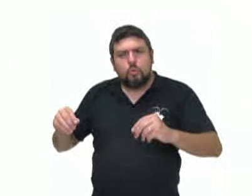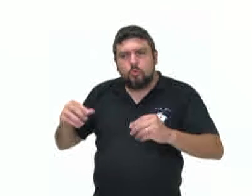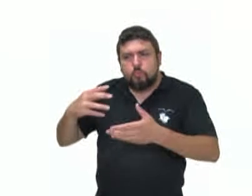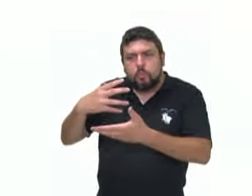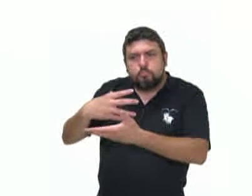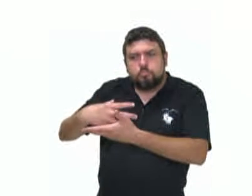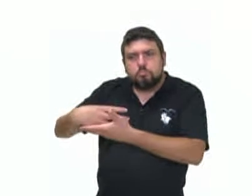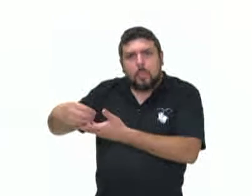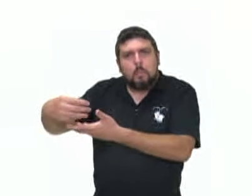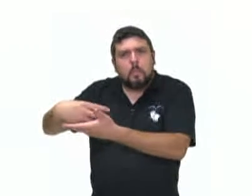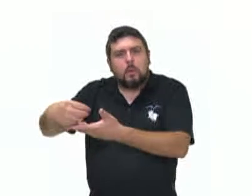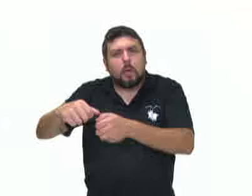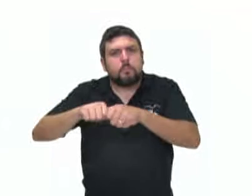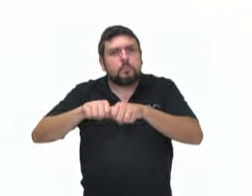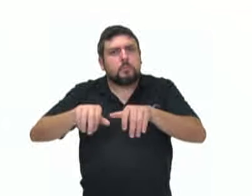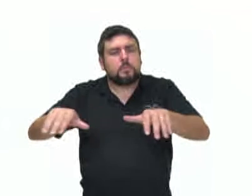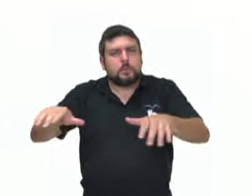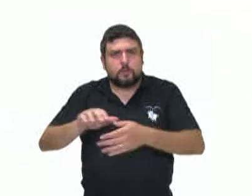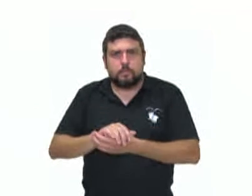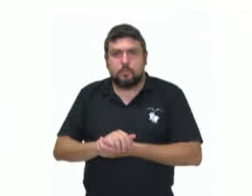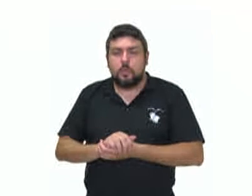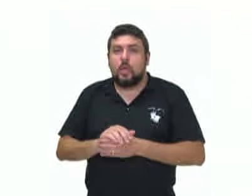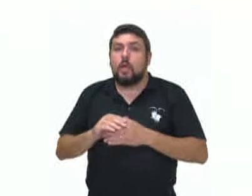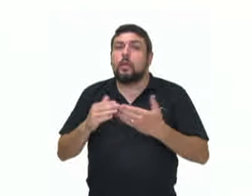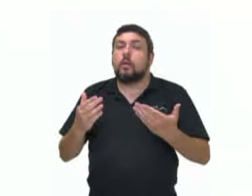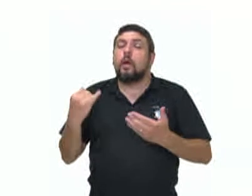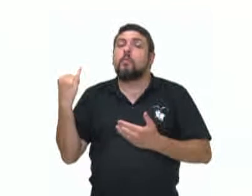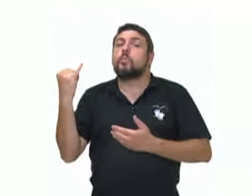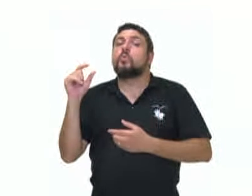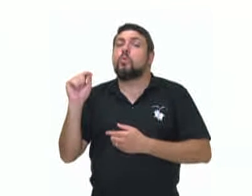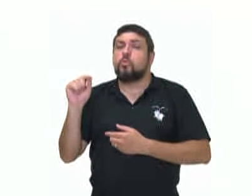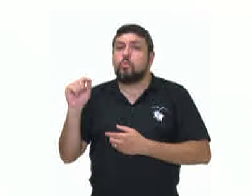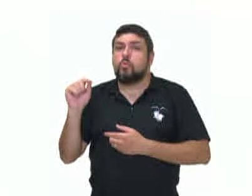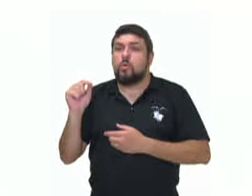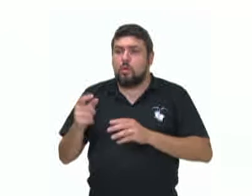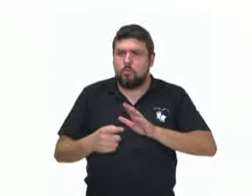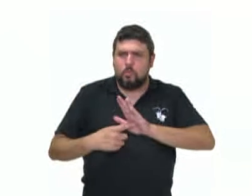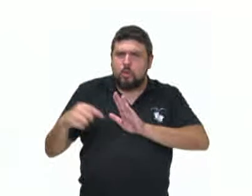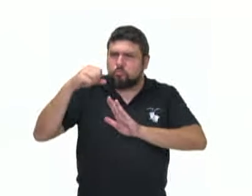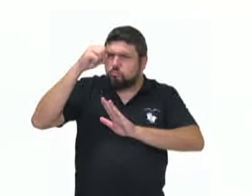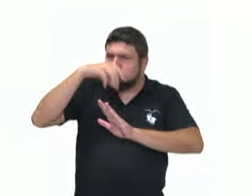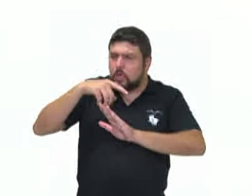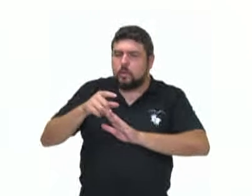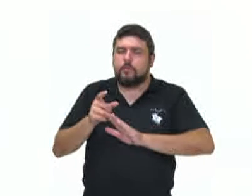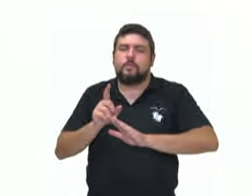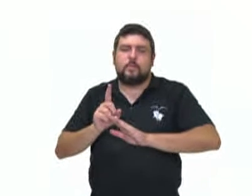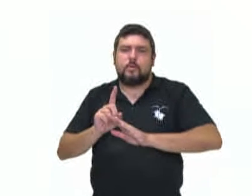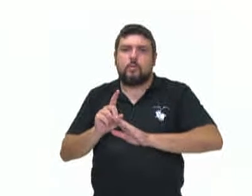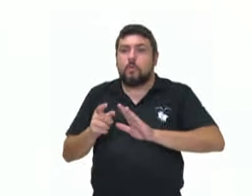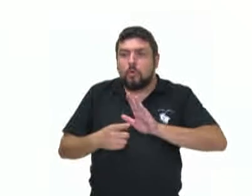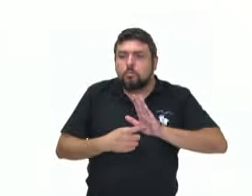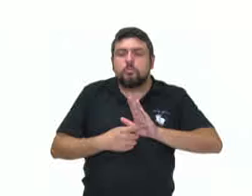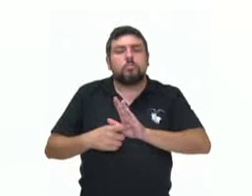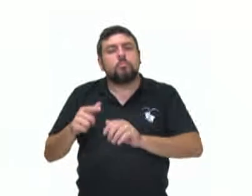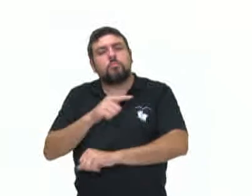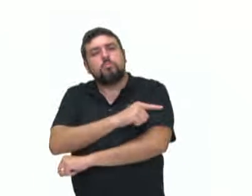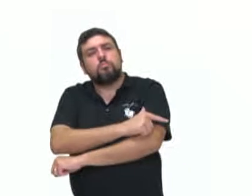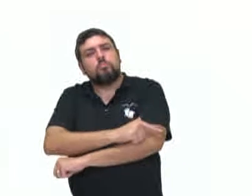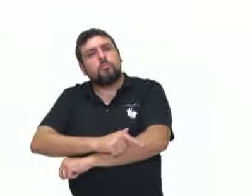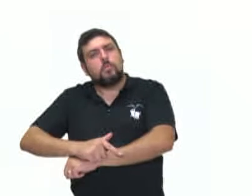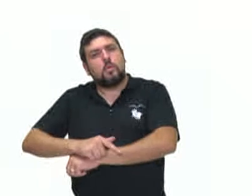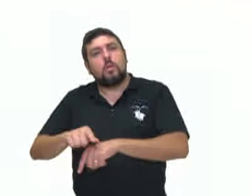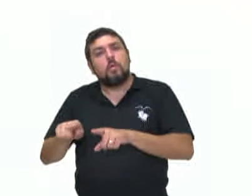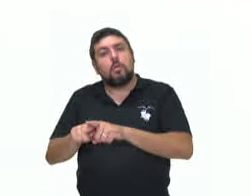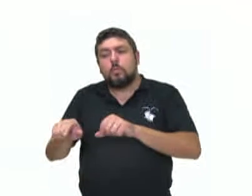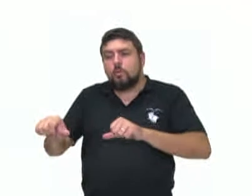agimos. Assim, seria importante ter atitudes de educação, pois também queremos ser bem tratados.